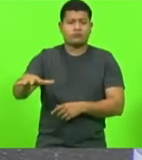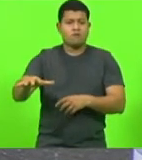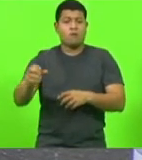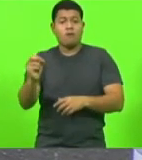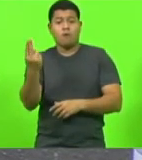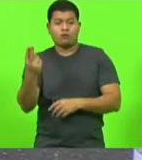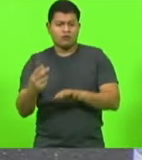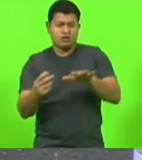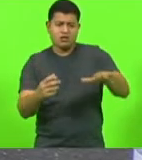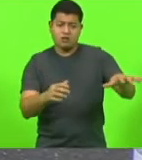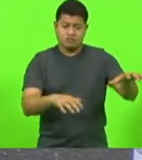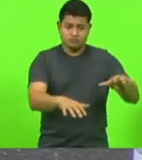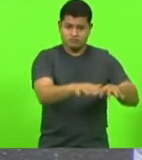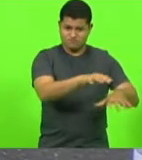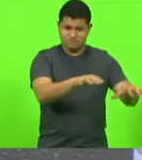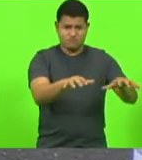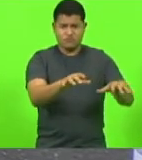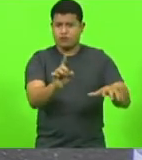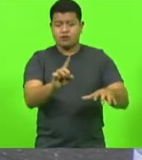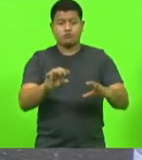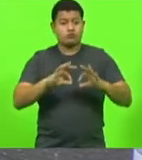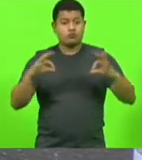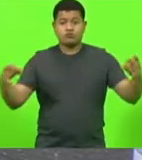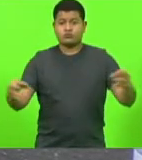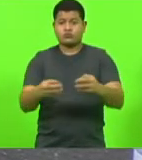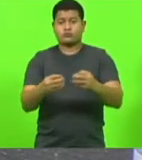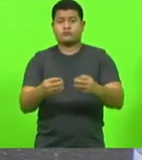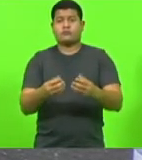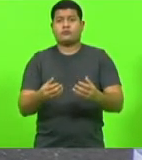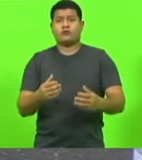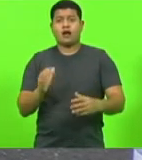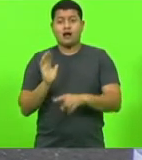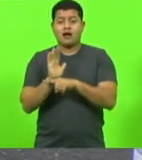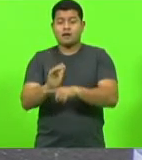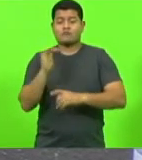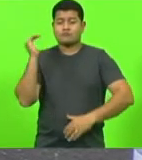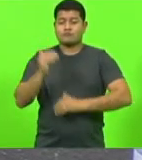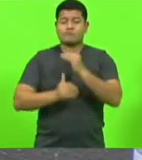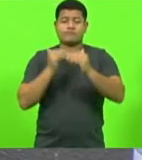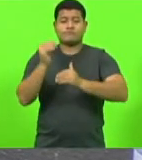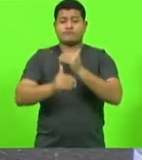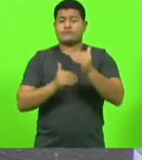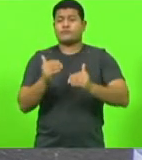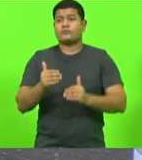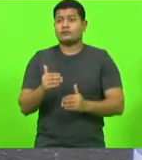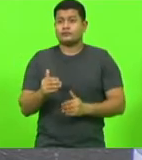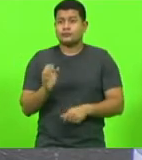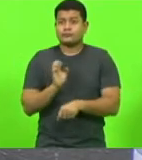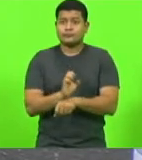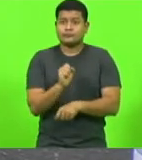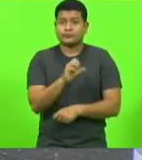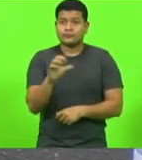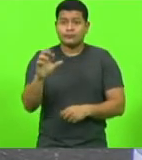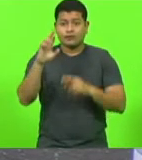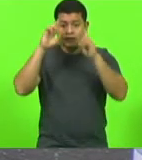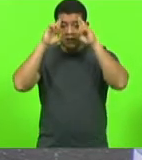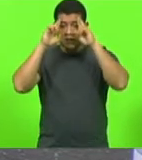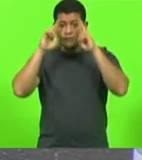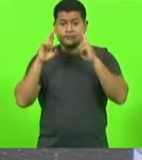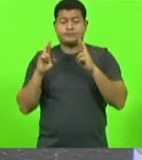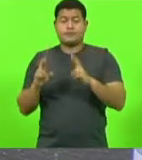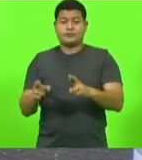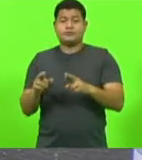trazer, como disse e repito, desenvolvimento para o nosso Estado, respeitando,